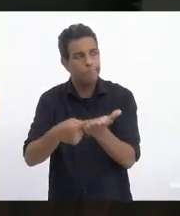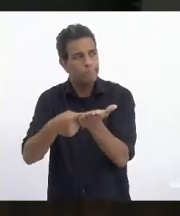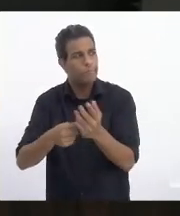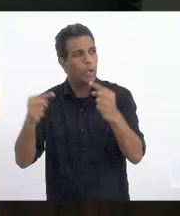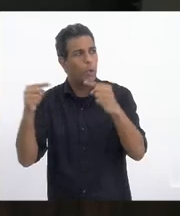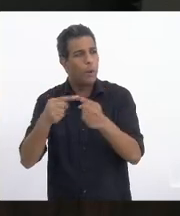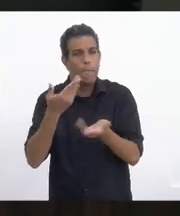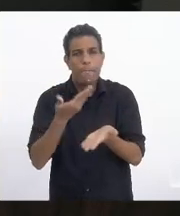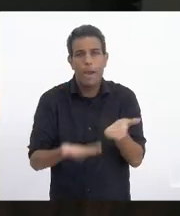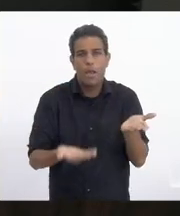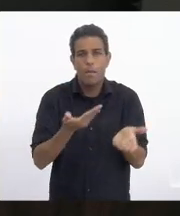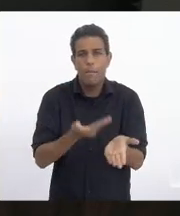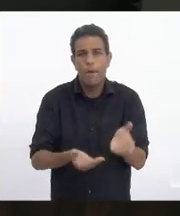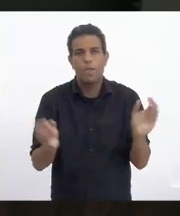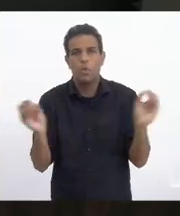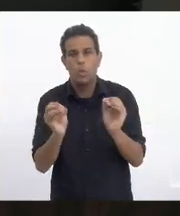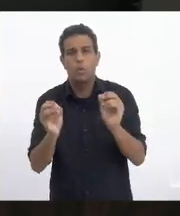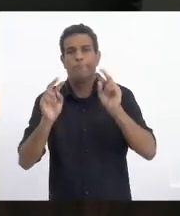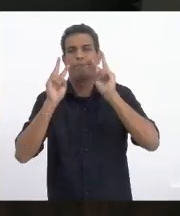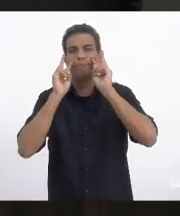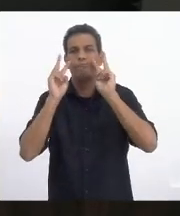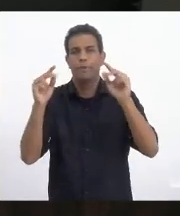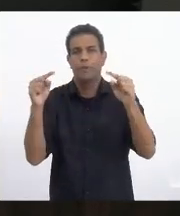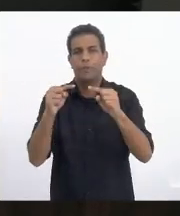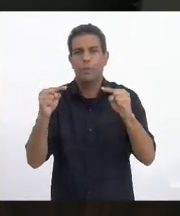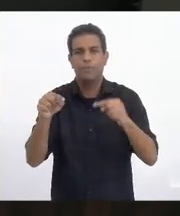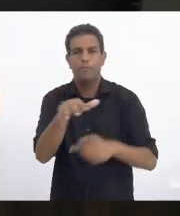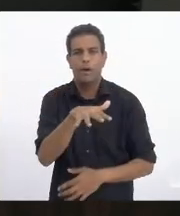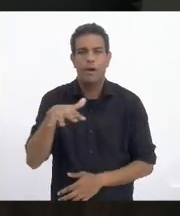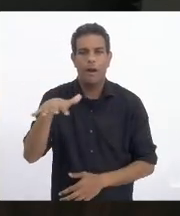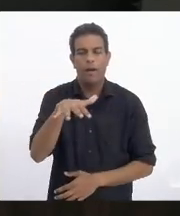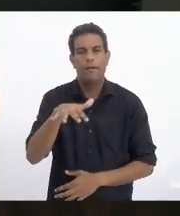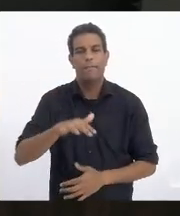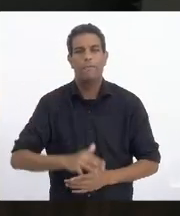algumas perdas. Como eu garanti a questão aqui das pensionistas.